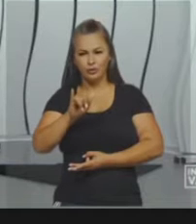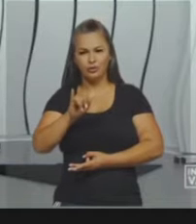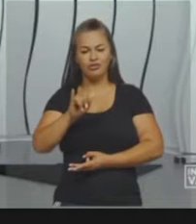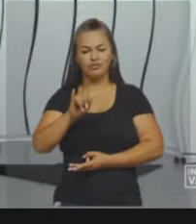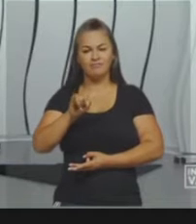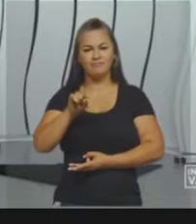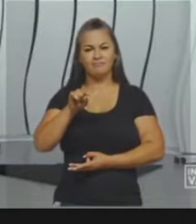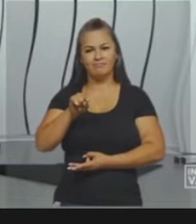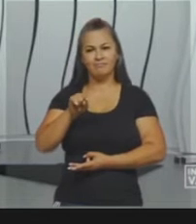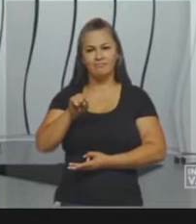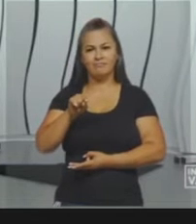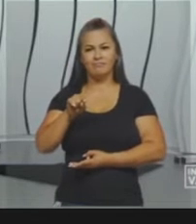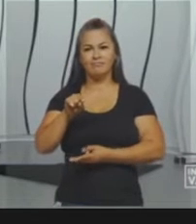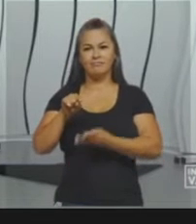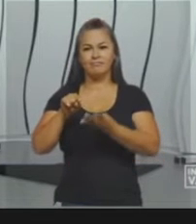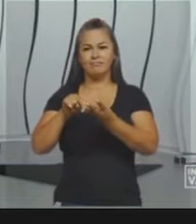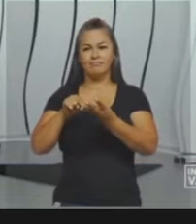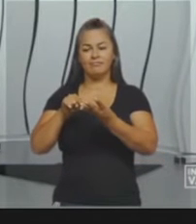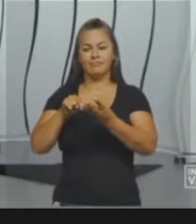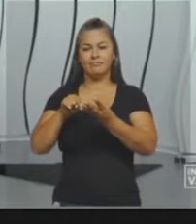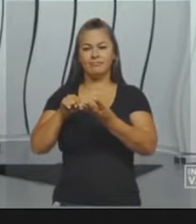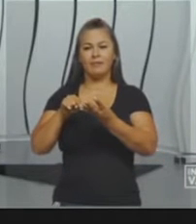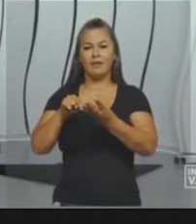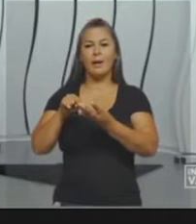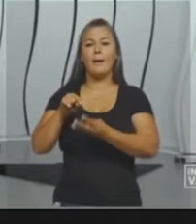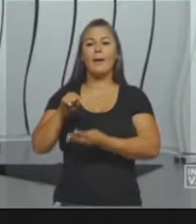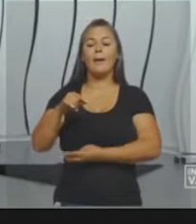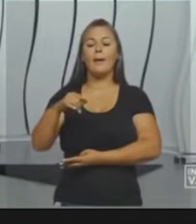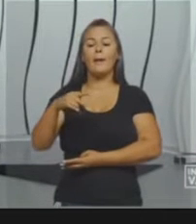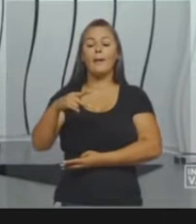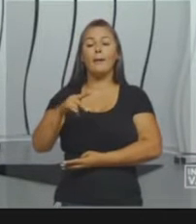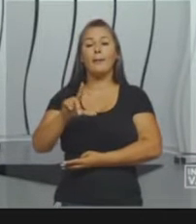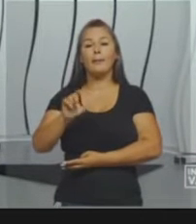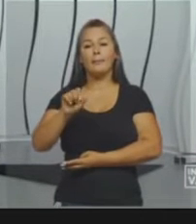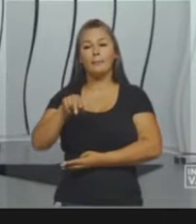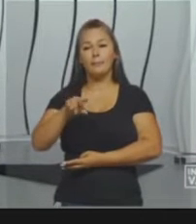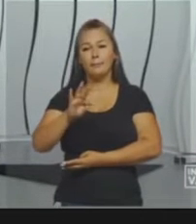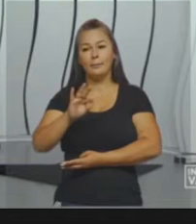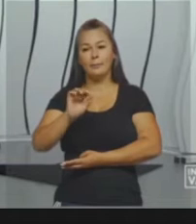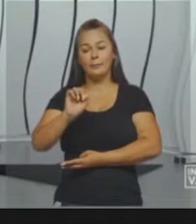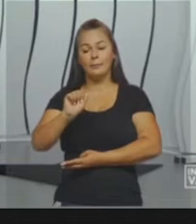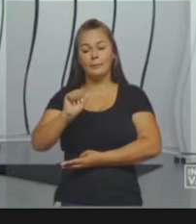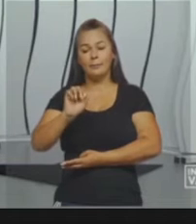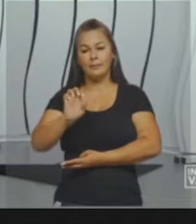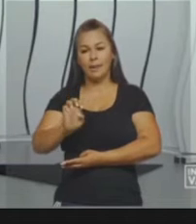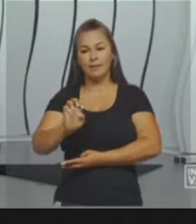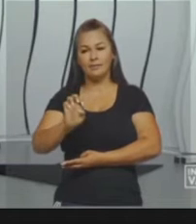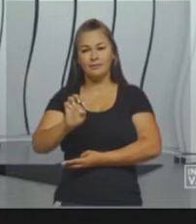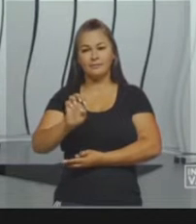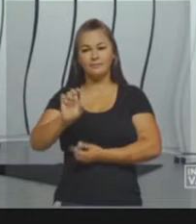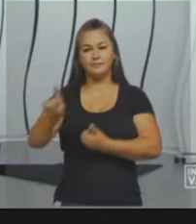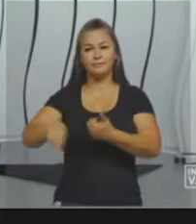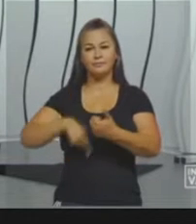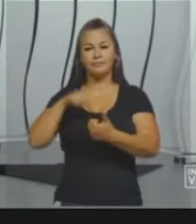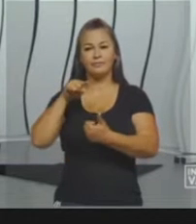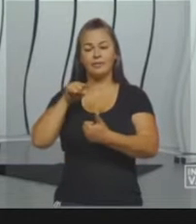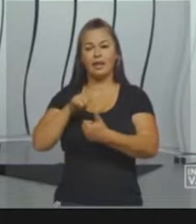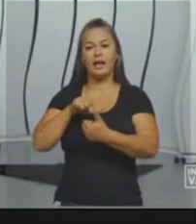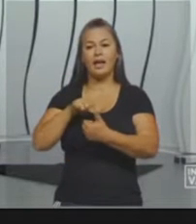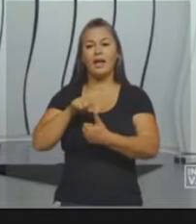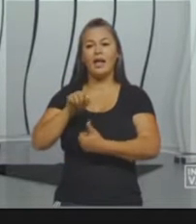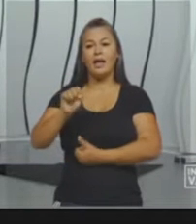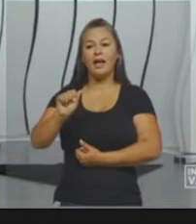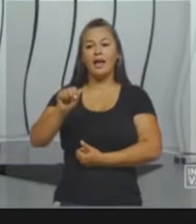fungos, reino Plantae ou Plantae, que é representado pelas plantas, e o reino